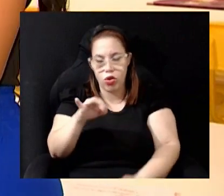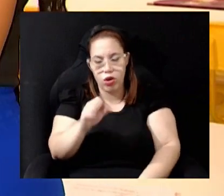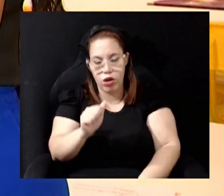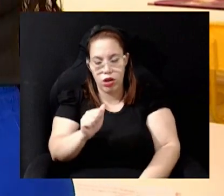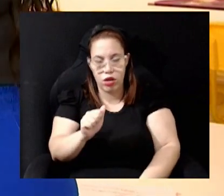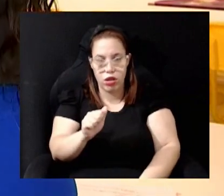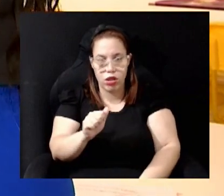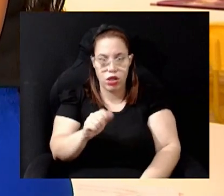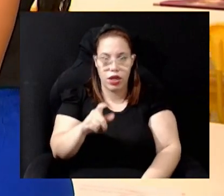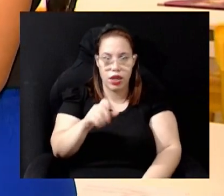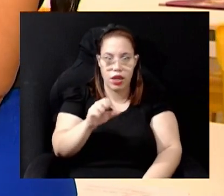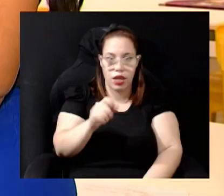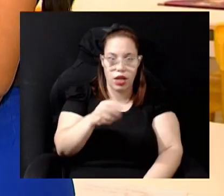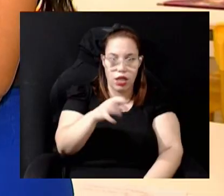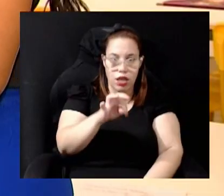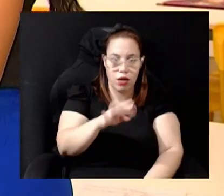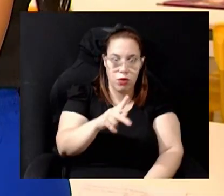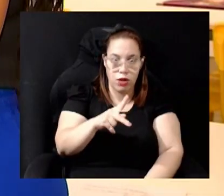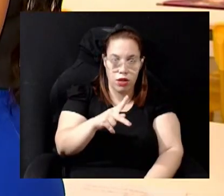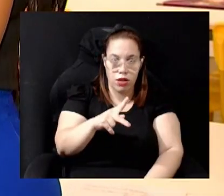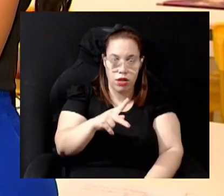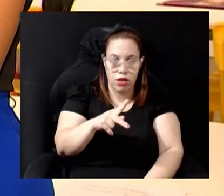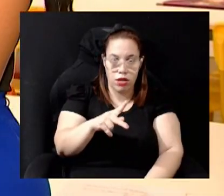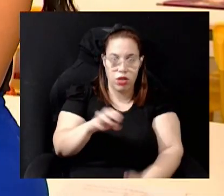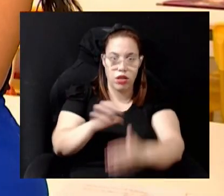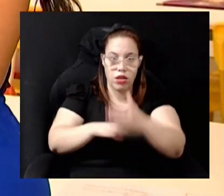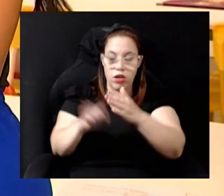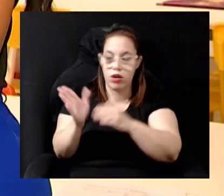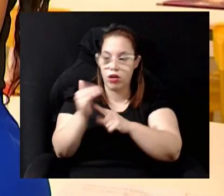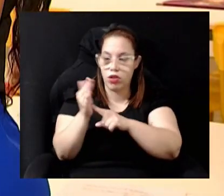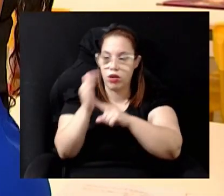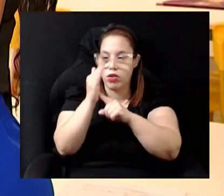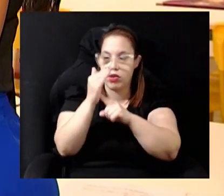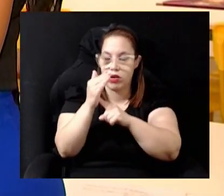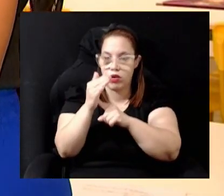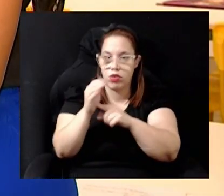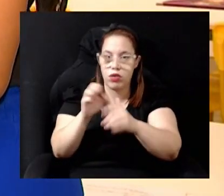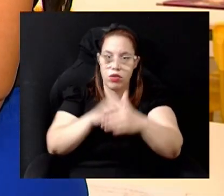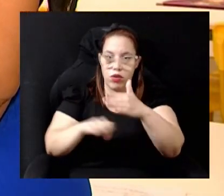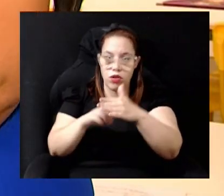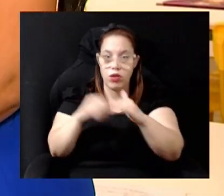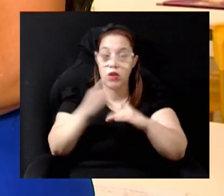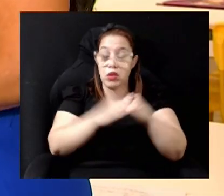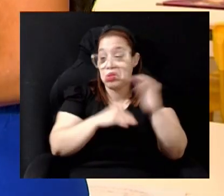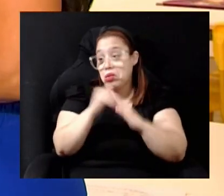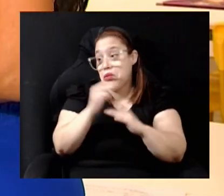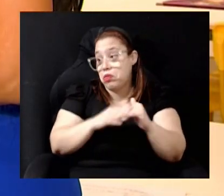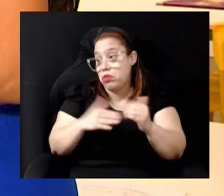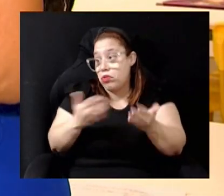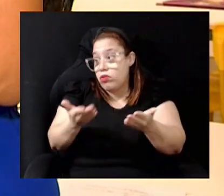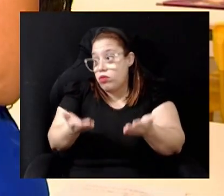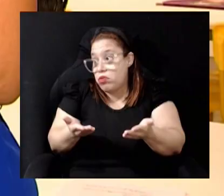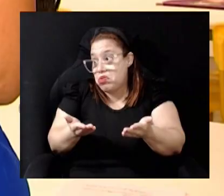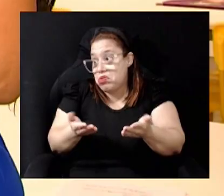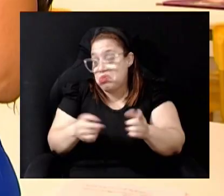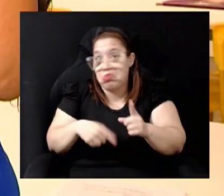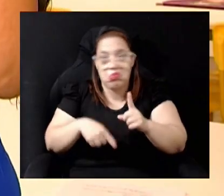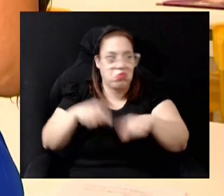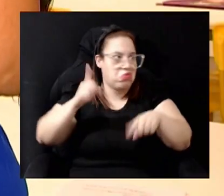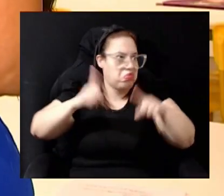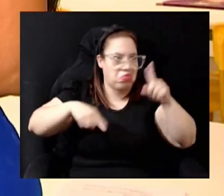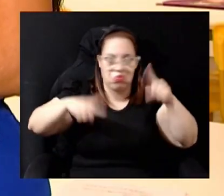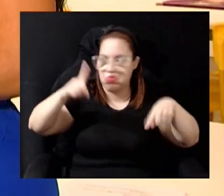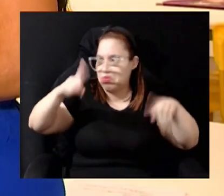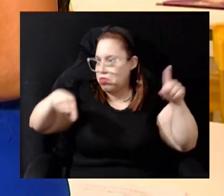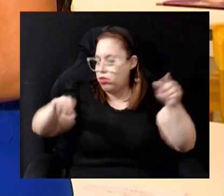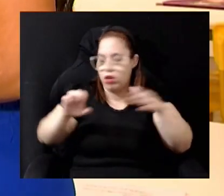vai atuar em empresas de tecnologia, empresas de serviço, enfim, são várias empresas e